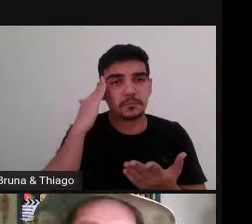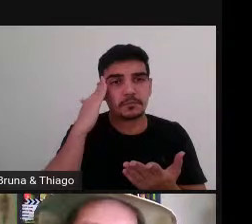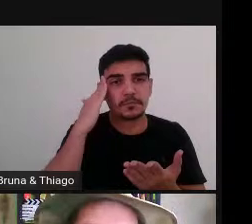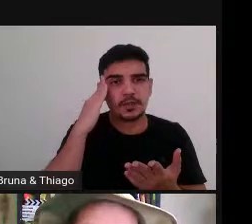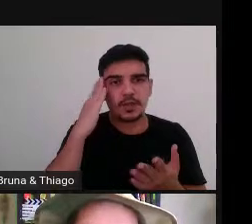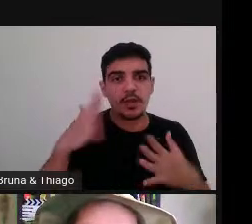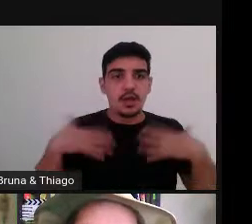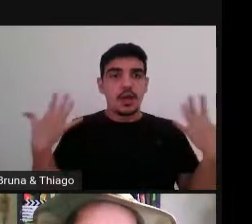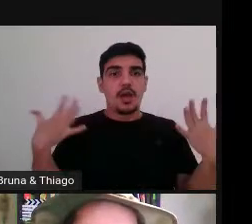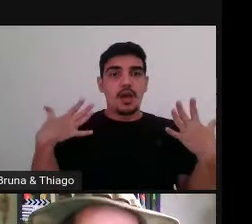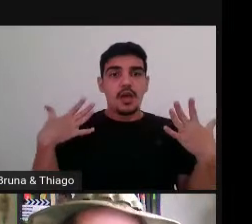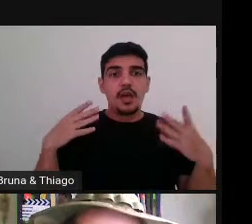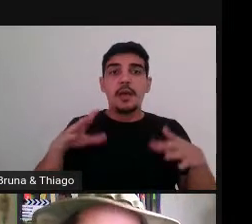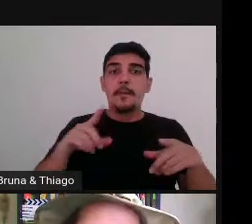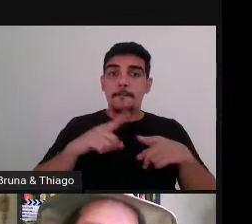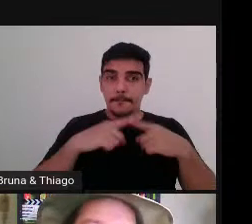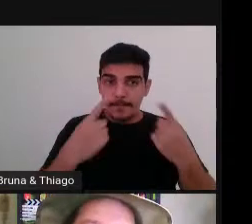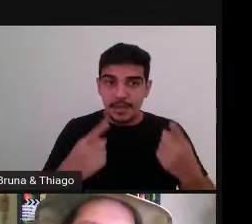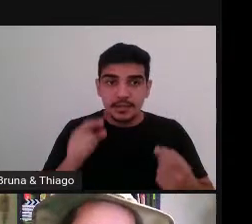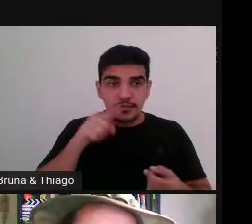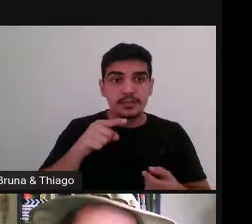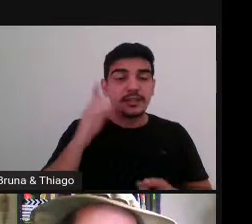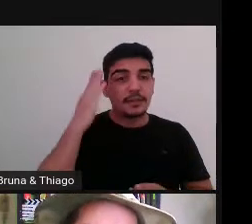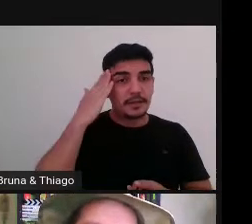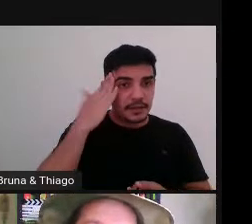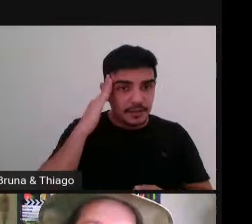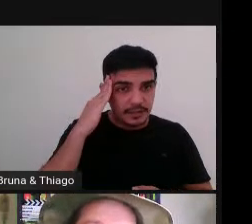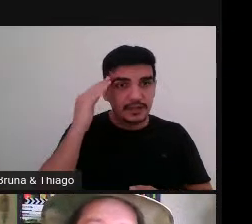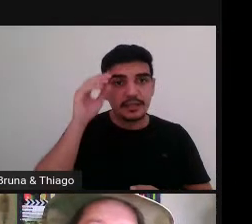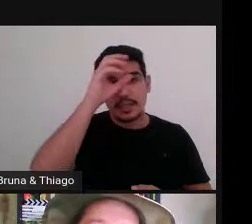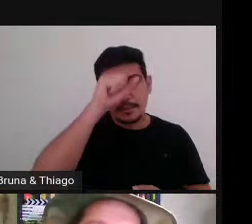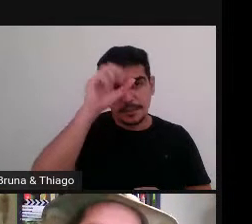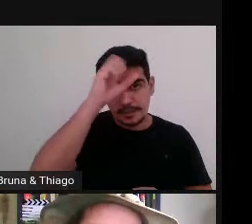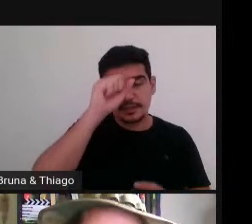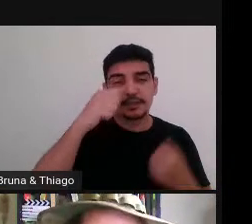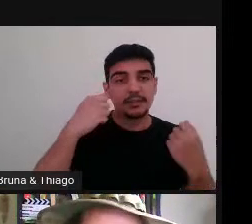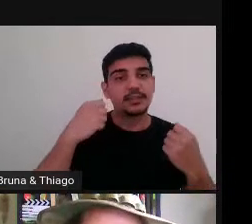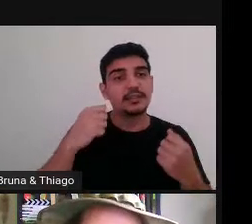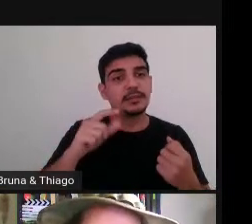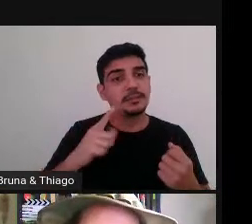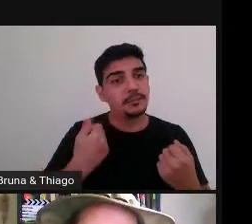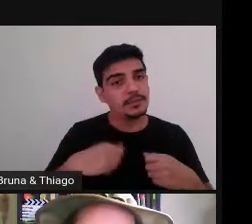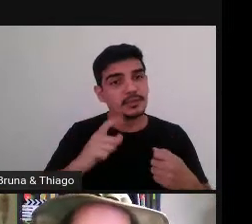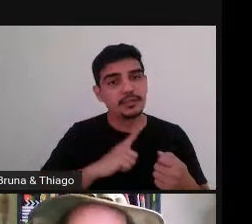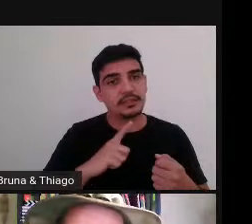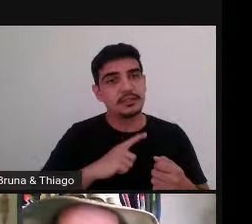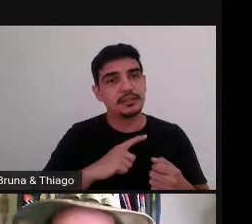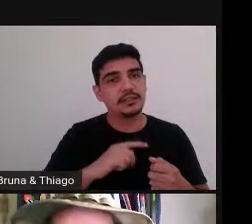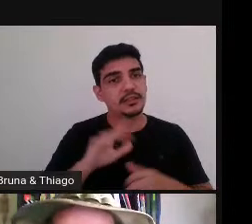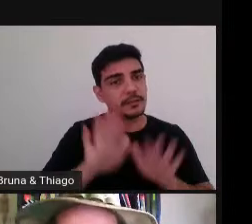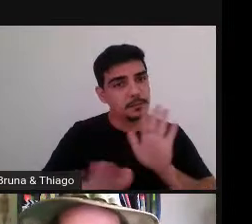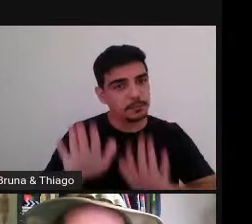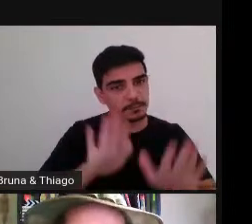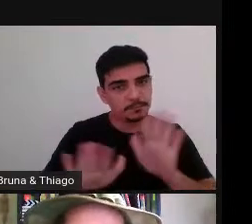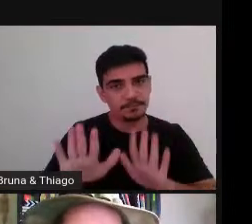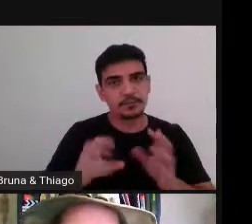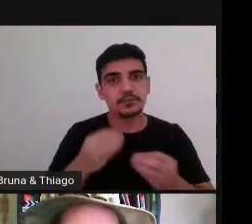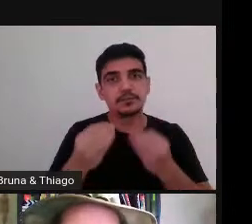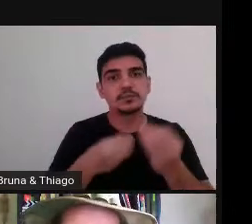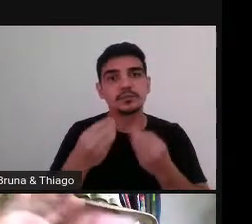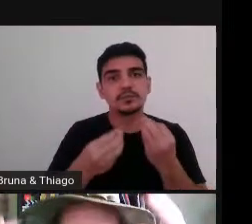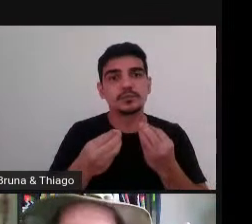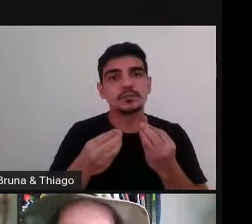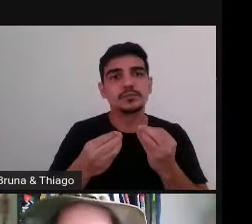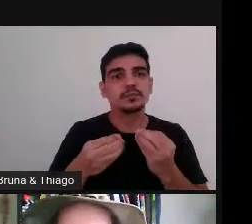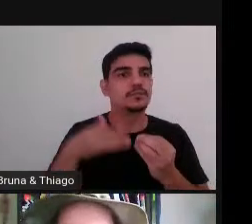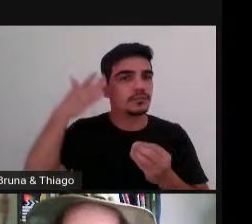para conscientizar da importância do envenenamento com acidente por um bicho desse. Como o tema da nossa